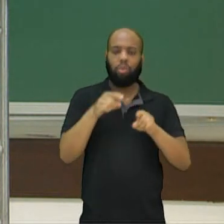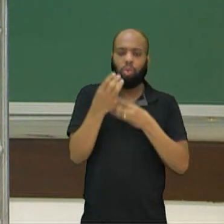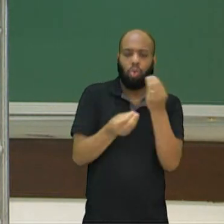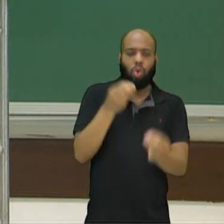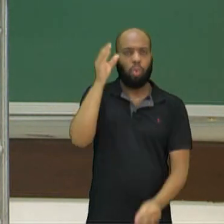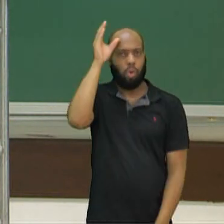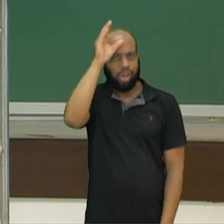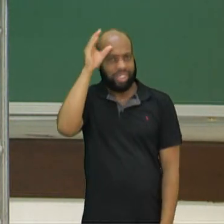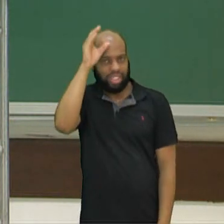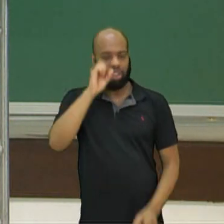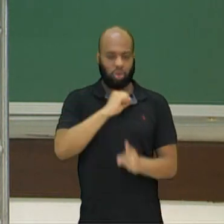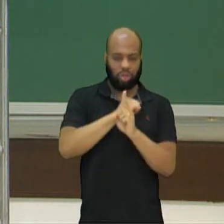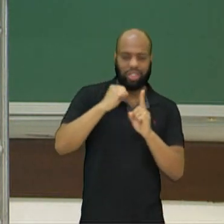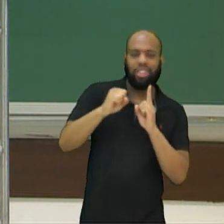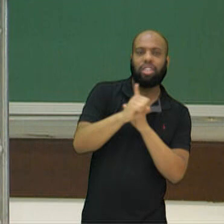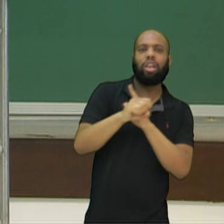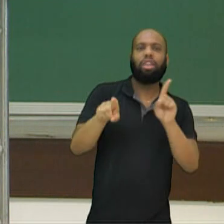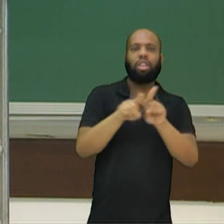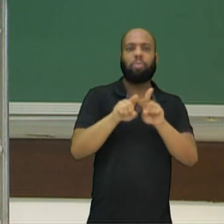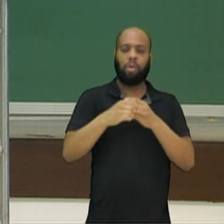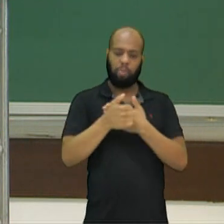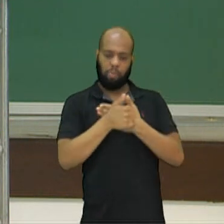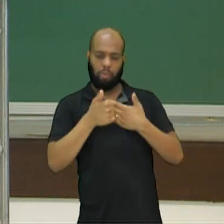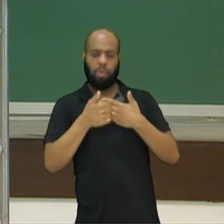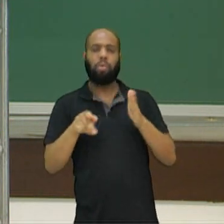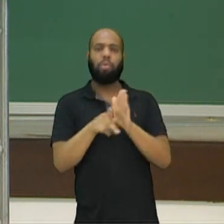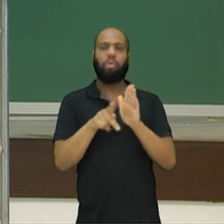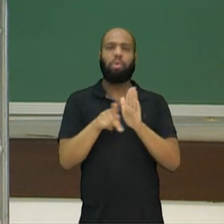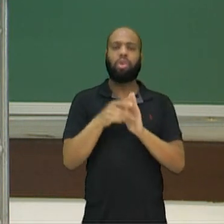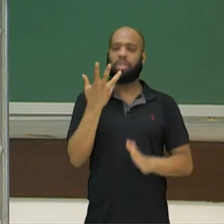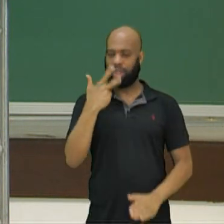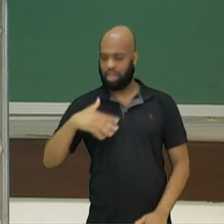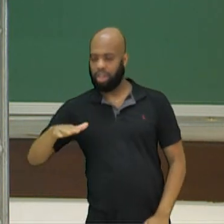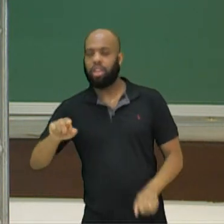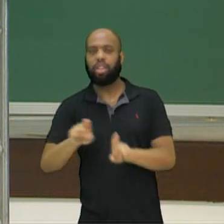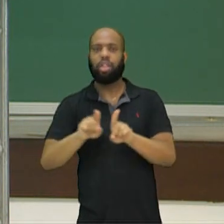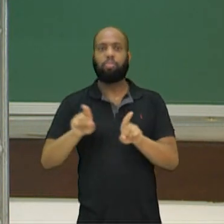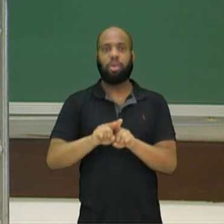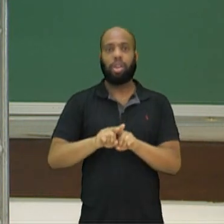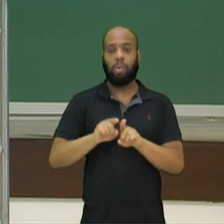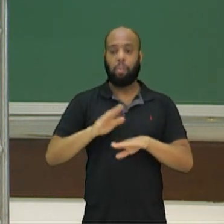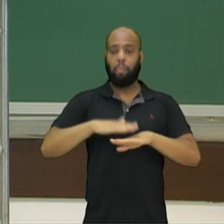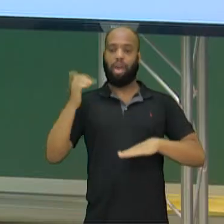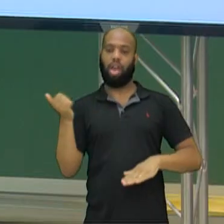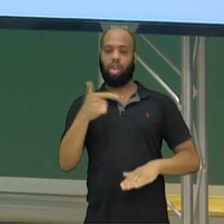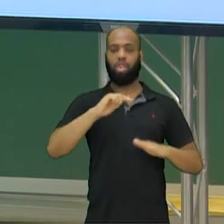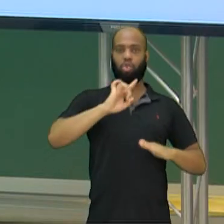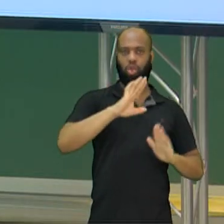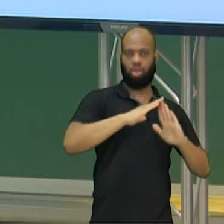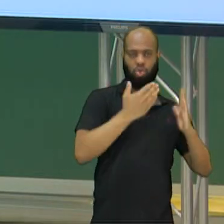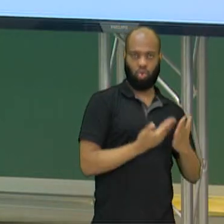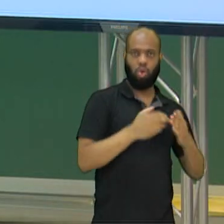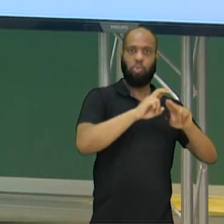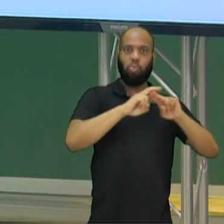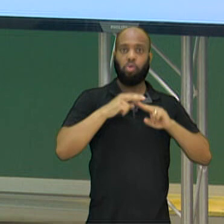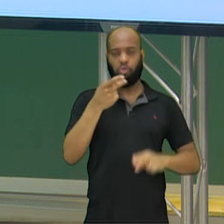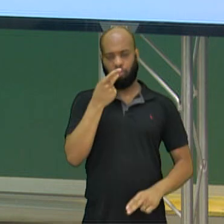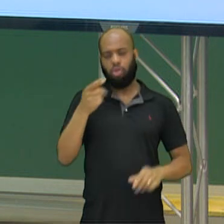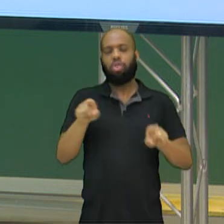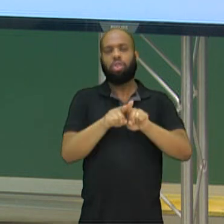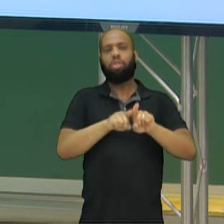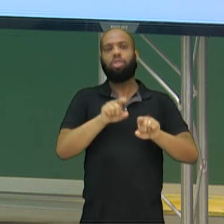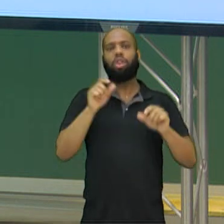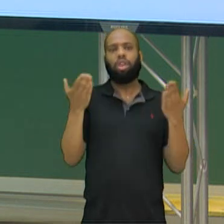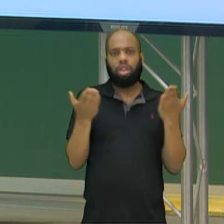consciência social e moral da criança e demais aspectos que estão para além da escola. Por isso que falamos há pouco,